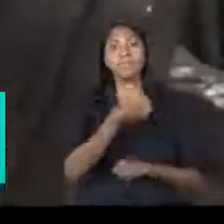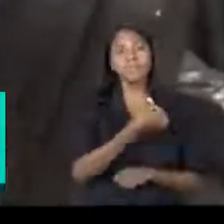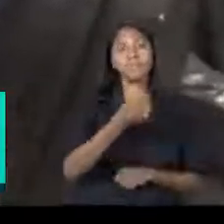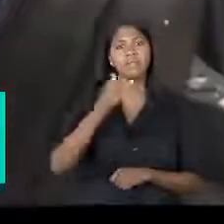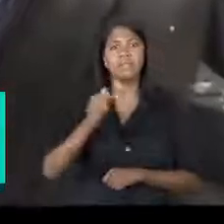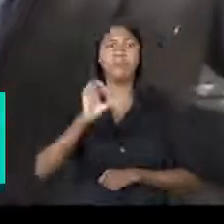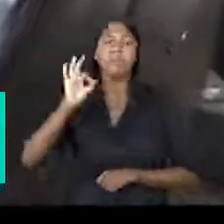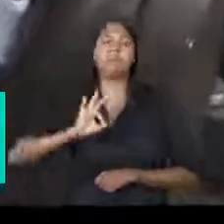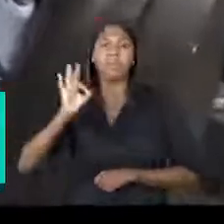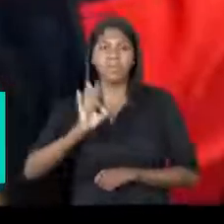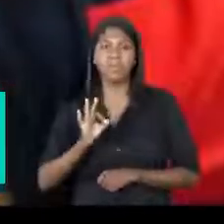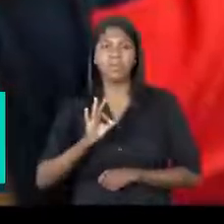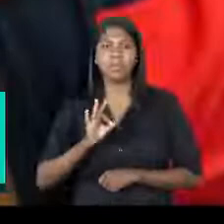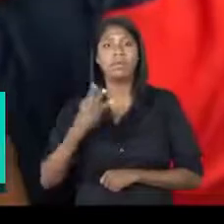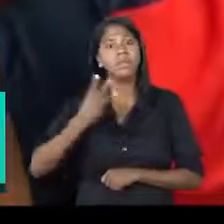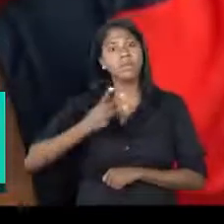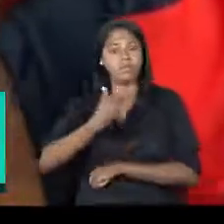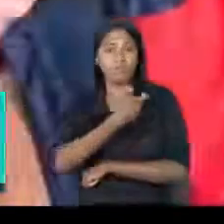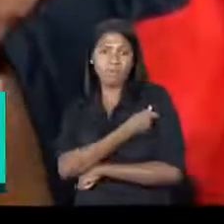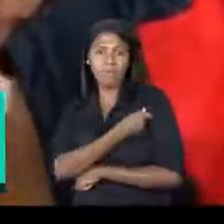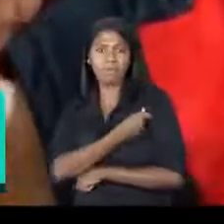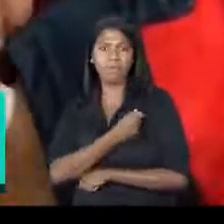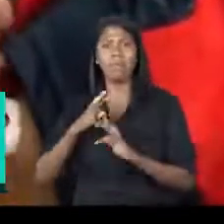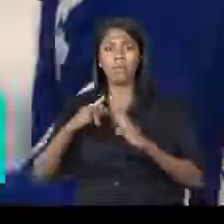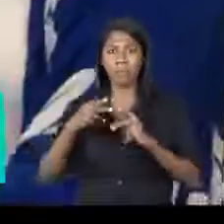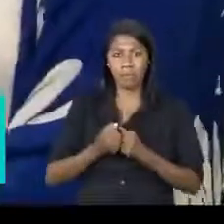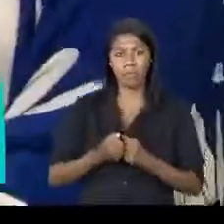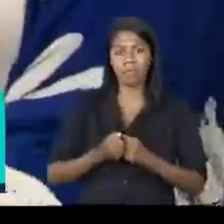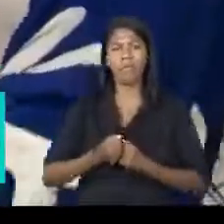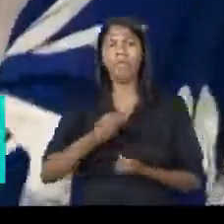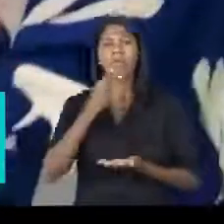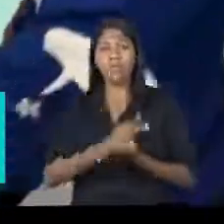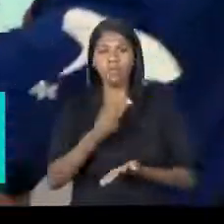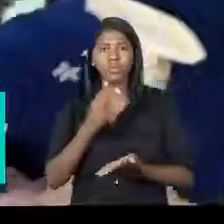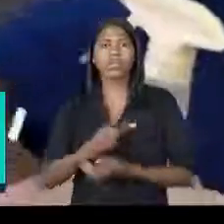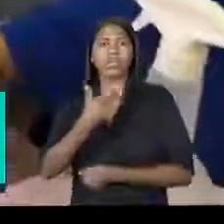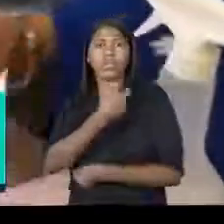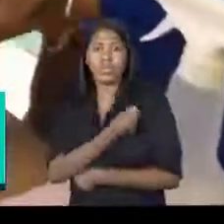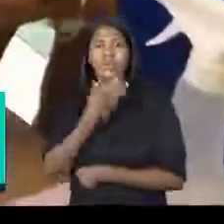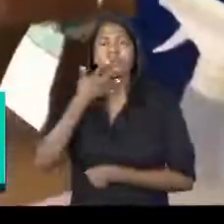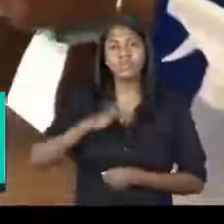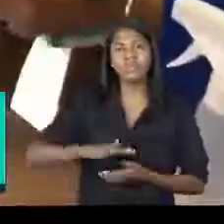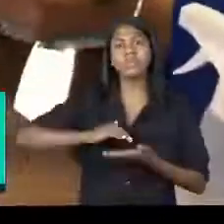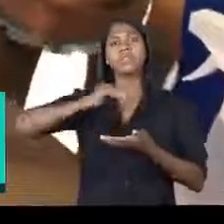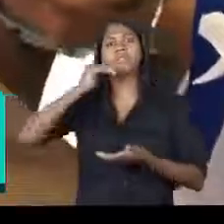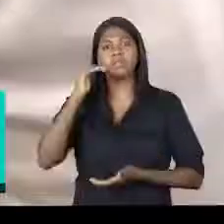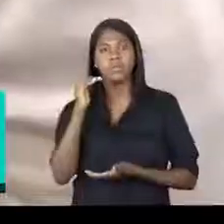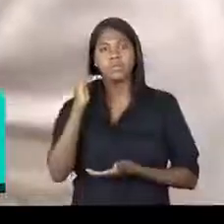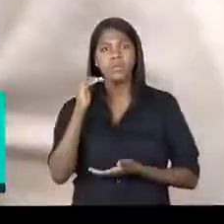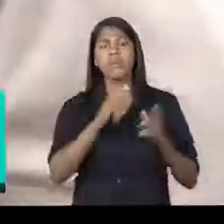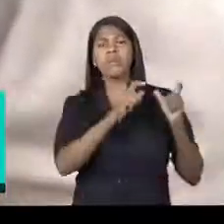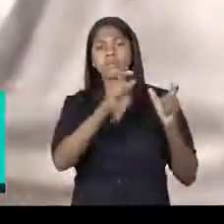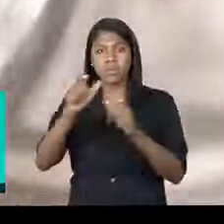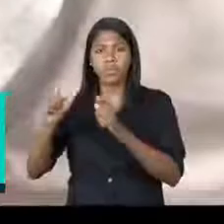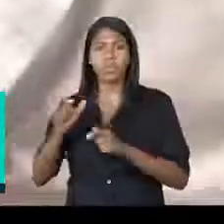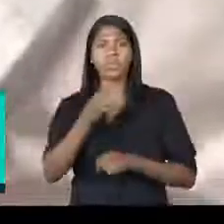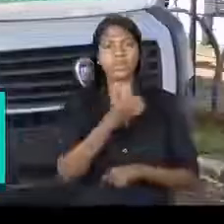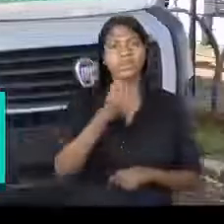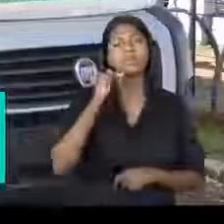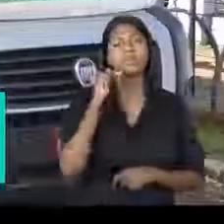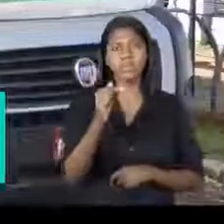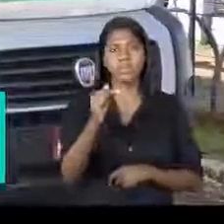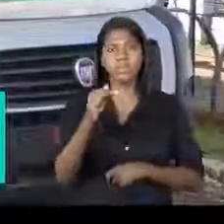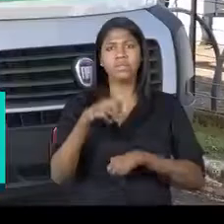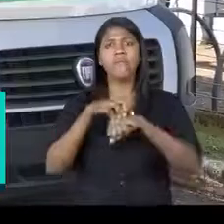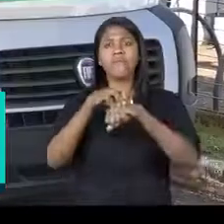esquema vacinal completo. E a vacinação de crianças e adultos segue em 67 postos fixos da capital,